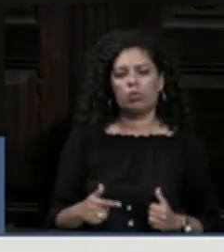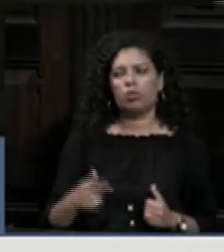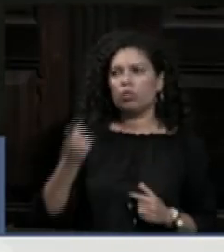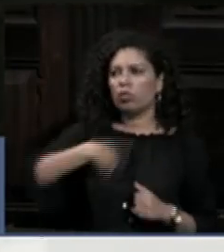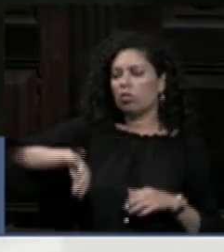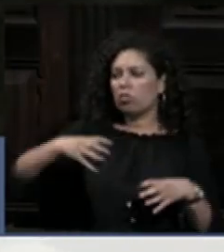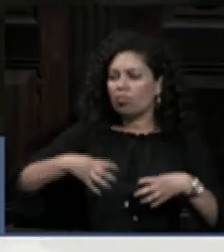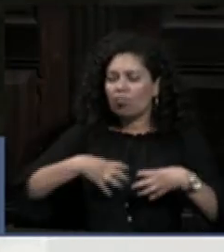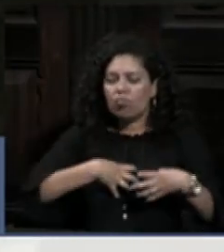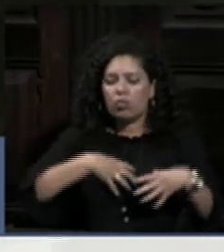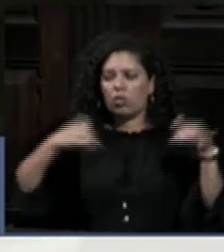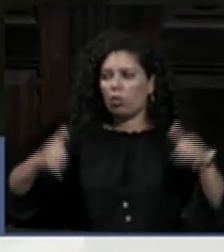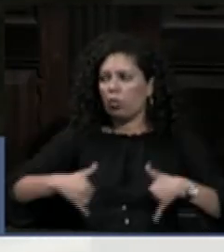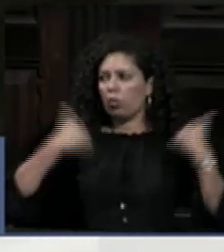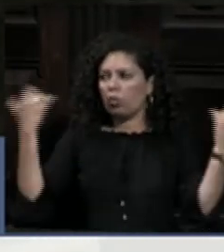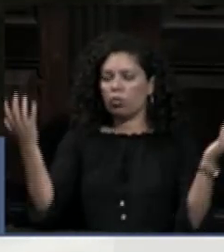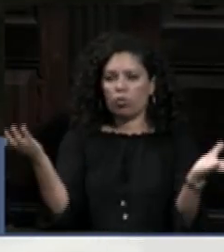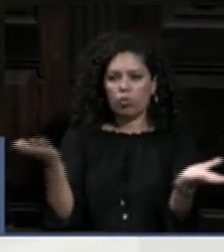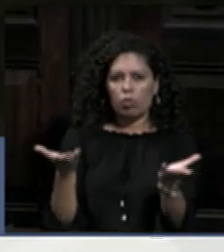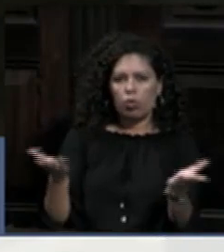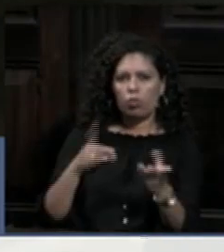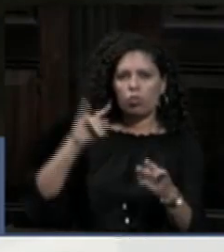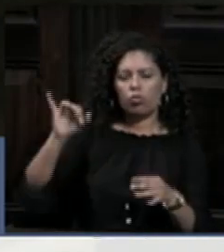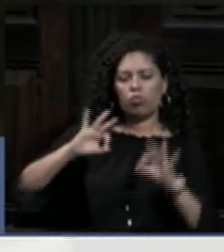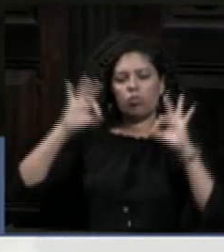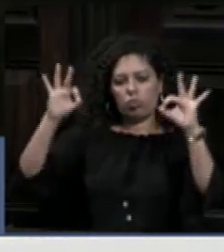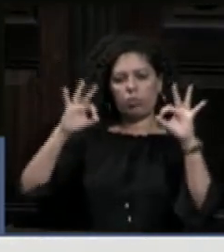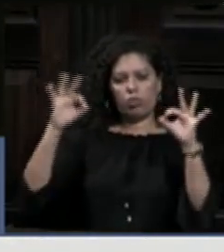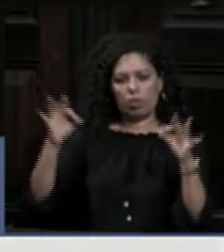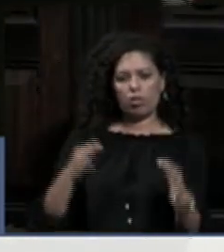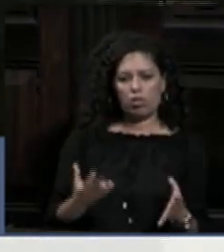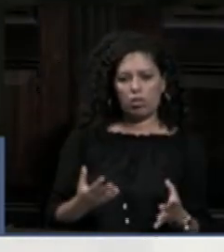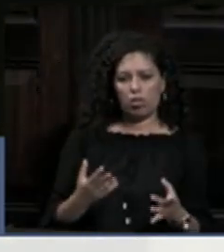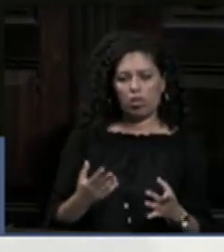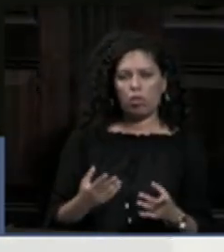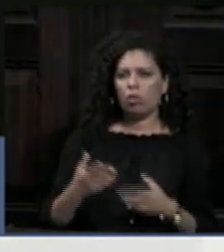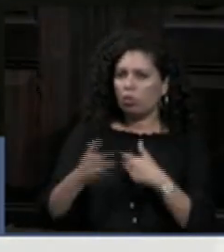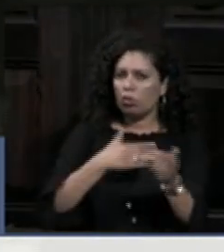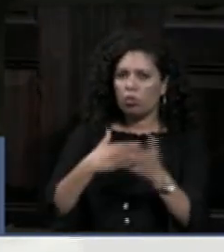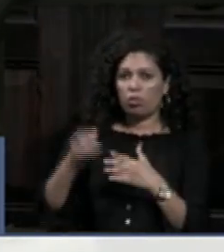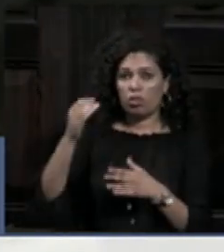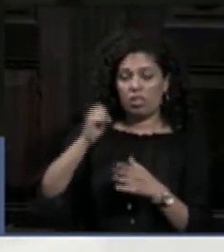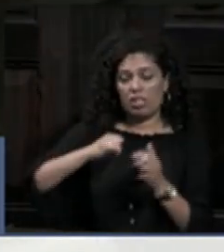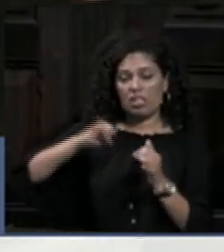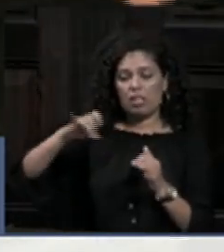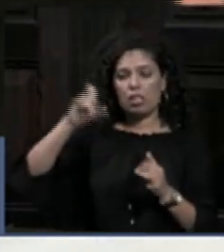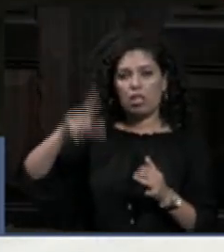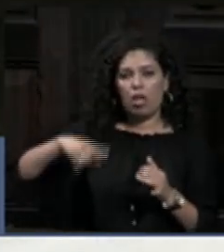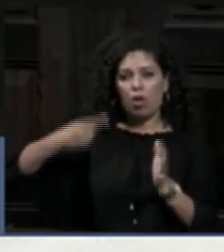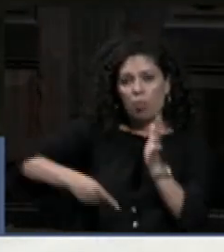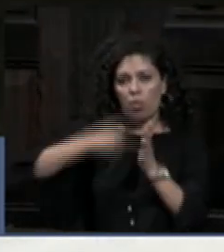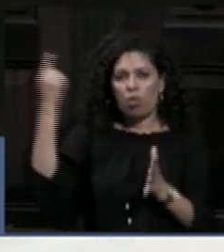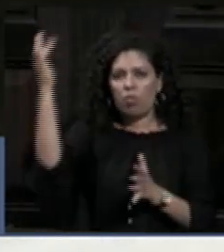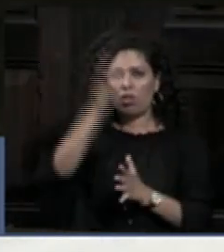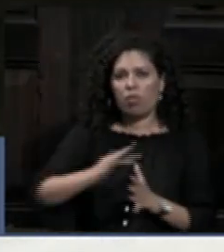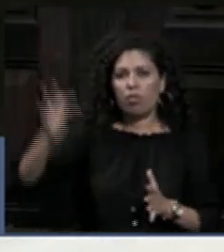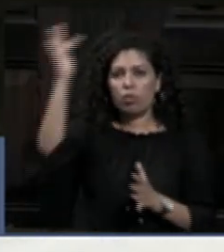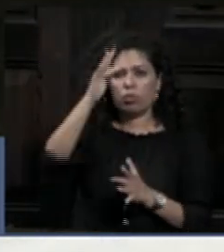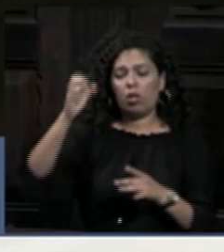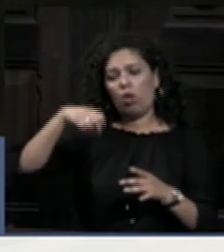orgulho da ciência no brasil tanto na graduação quanto na pós graduação é preciso democratizar o acesso